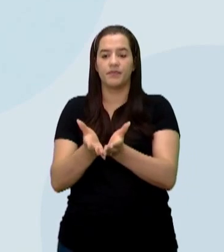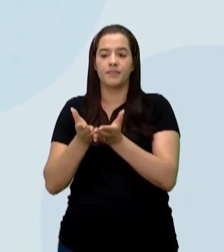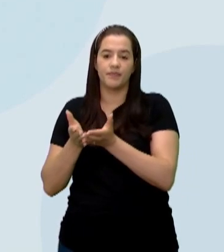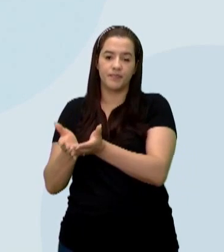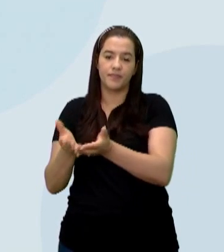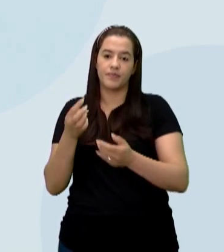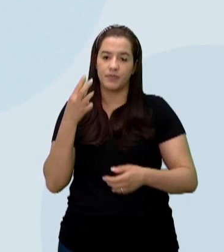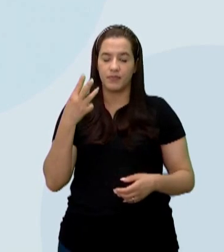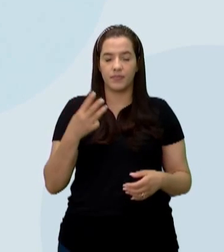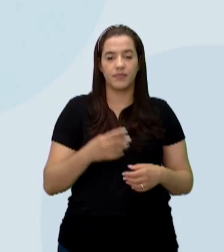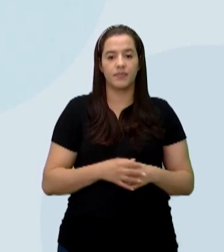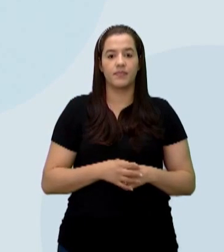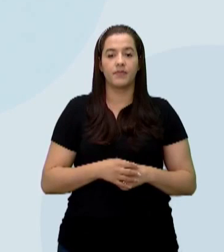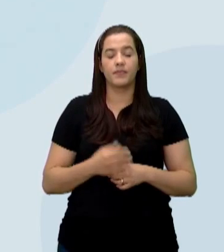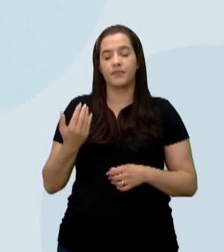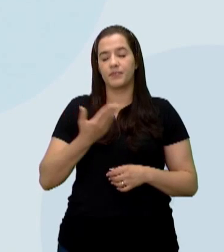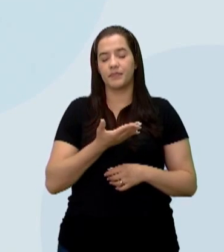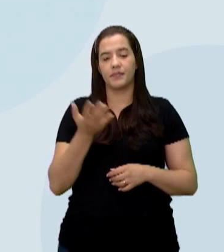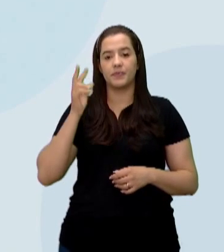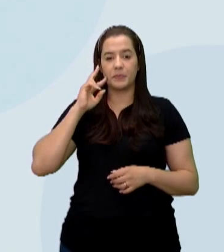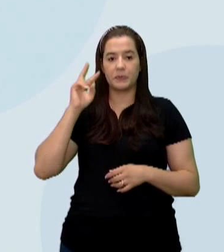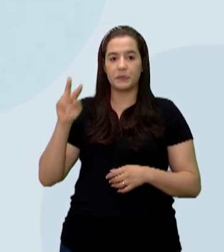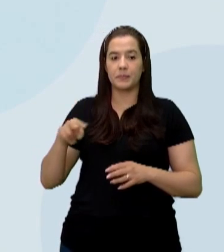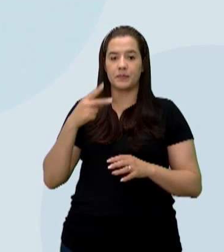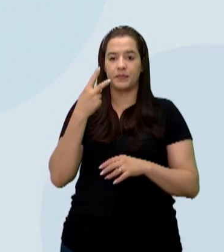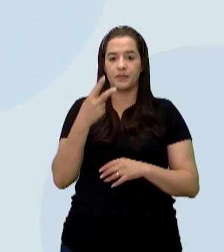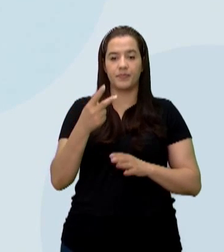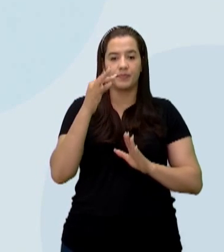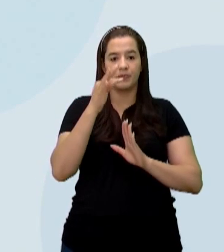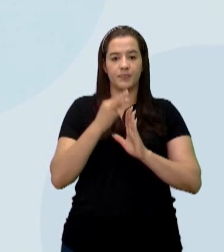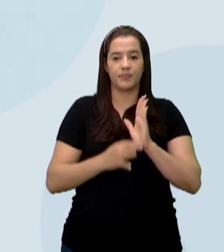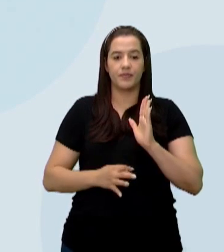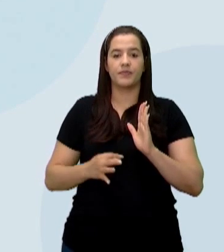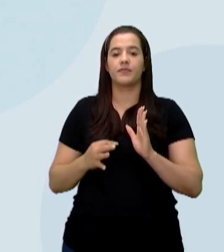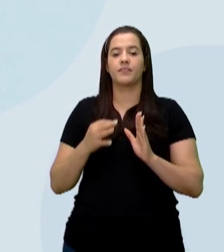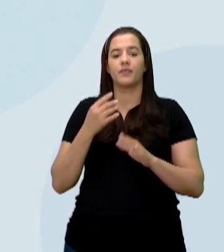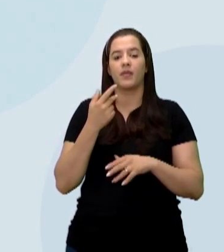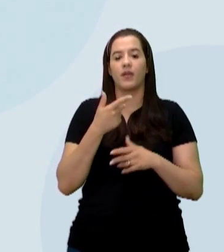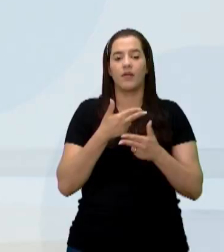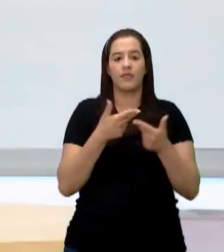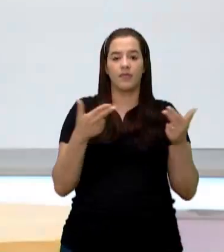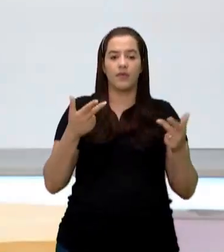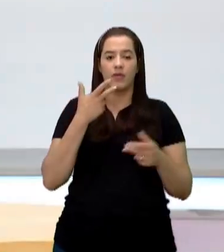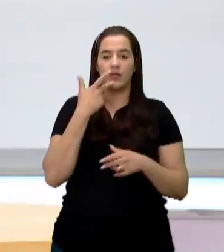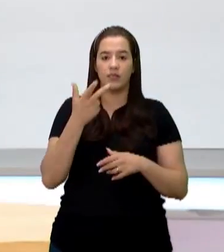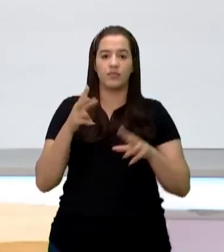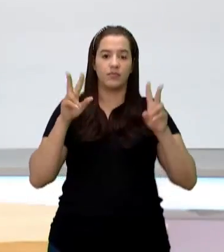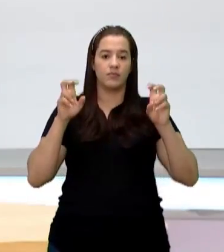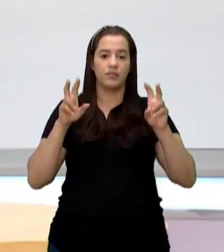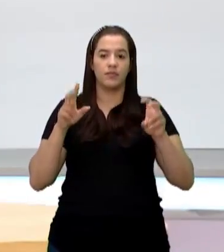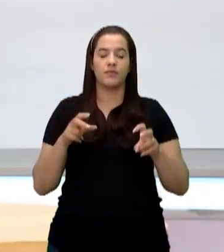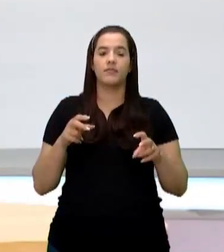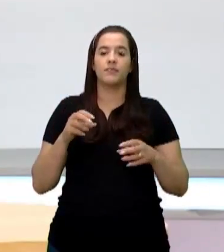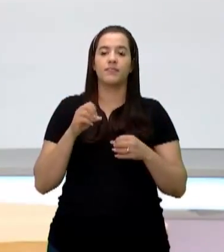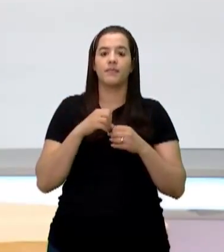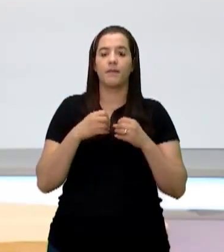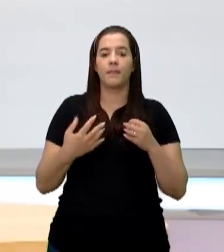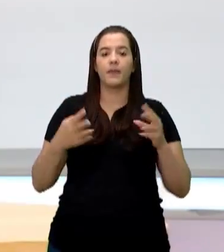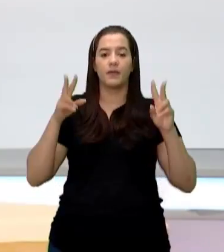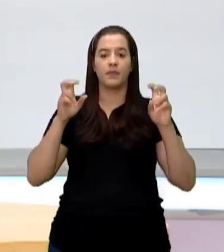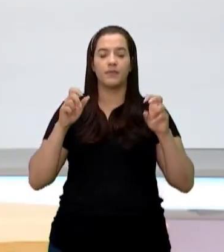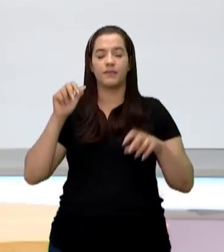Ok. Então, tendo visto que os dois abordam o mesmo assunto, vamos